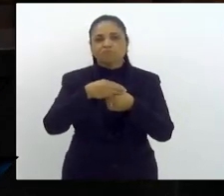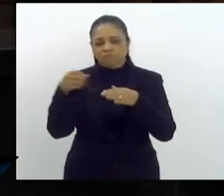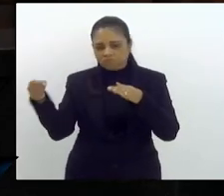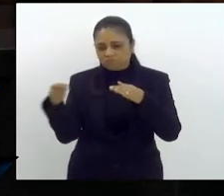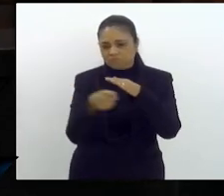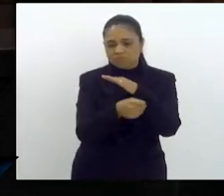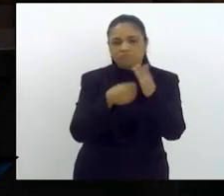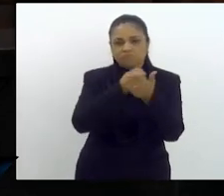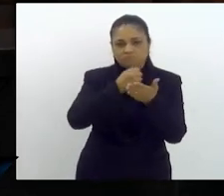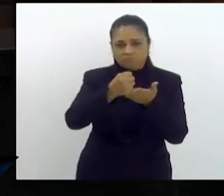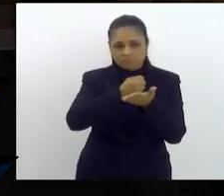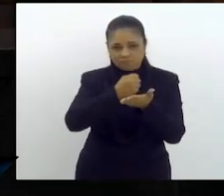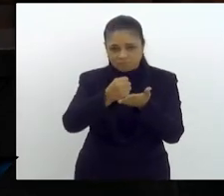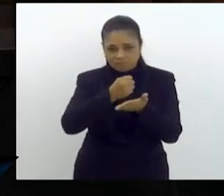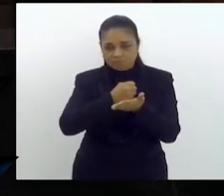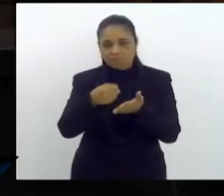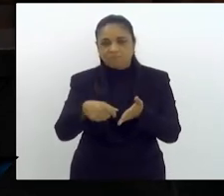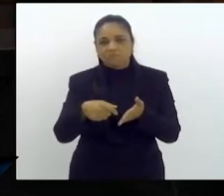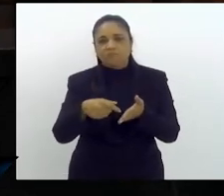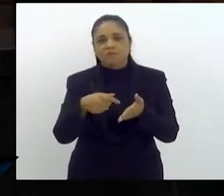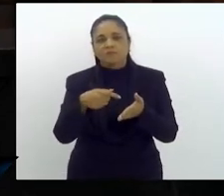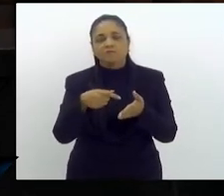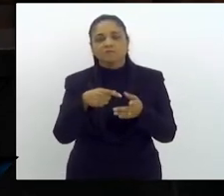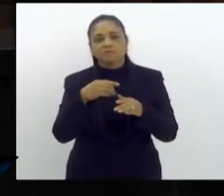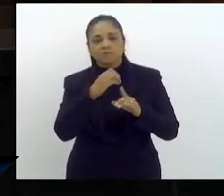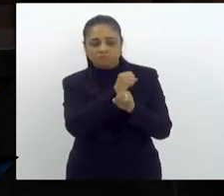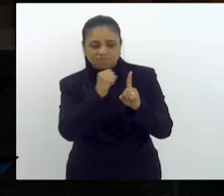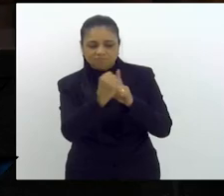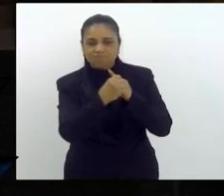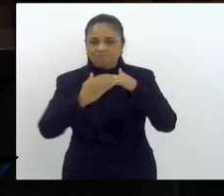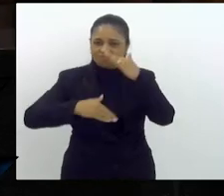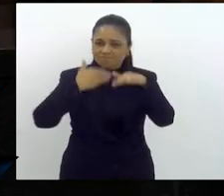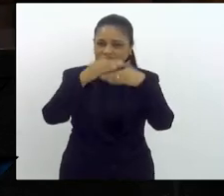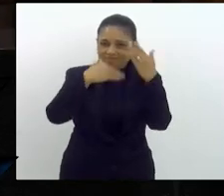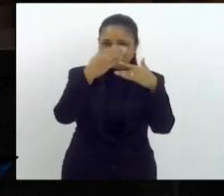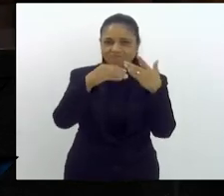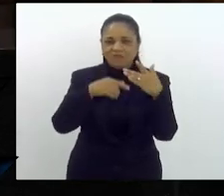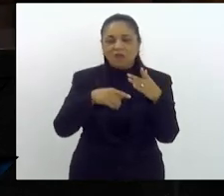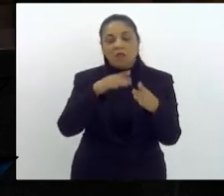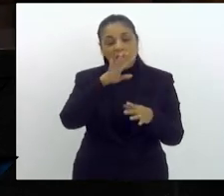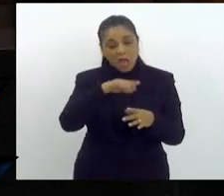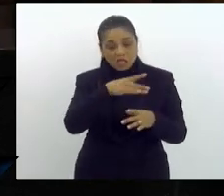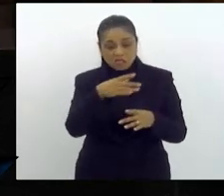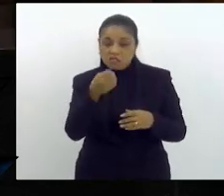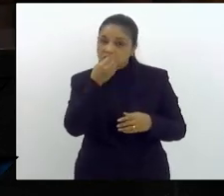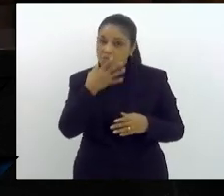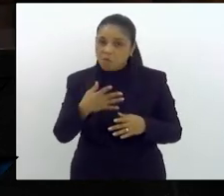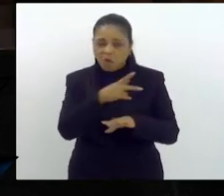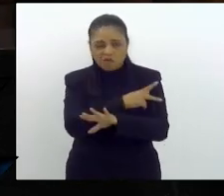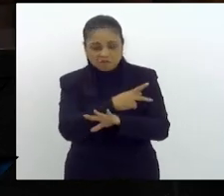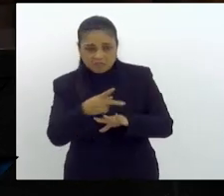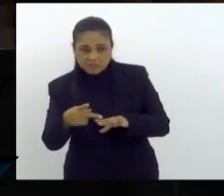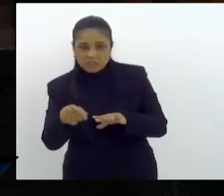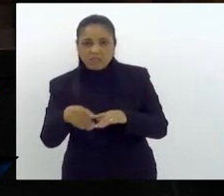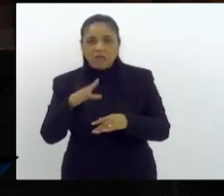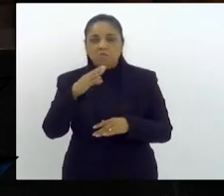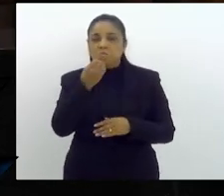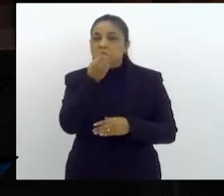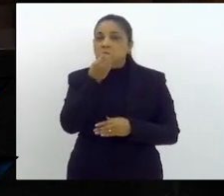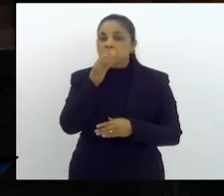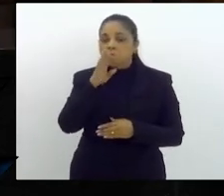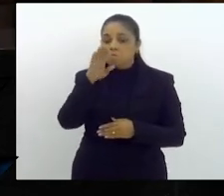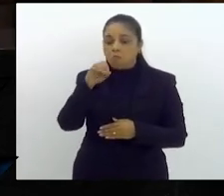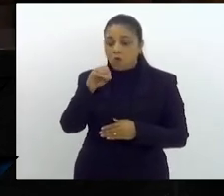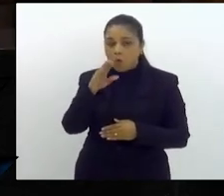e Desenvolvimento Social Saindo dali fiz uma agenda muito boa no quilombo Boa Esperança tive lá com